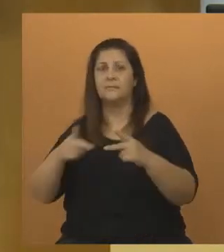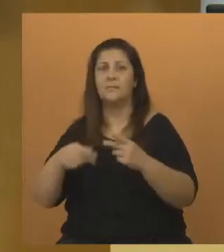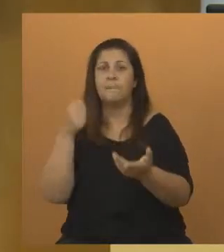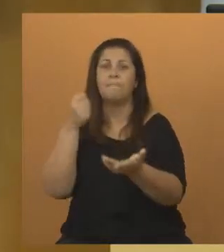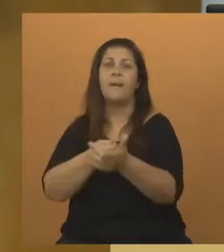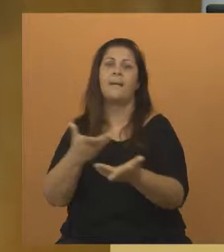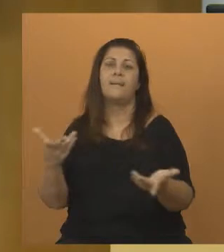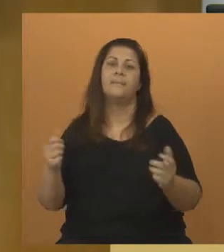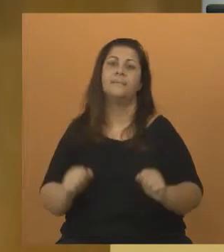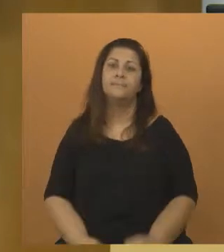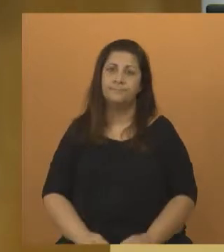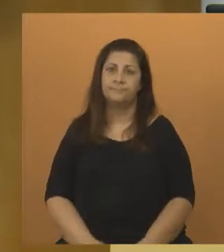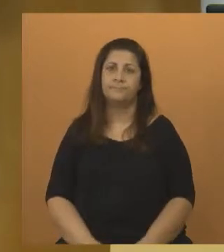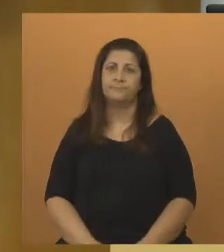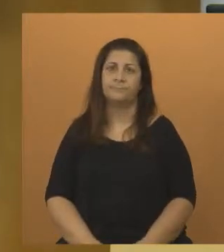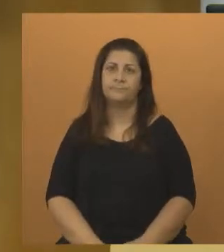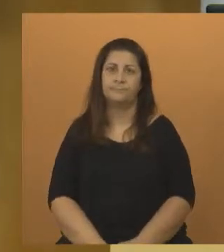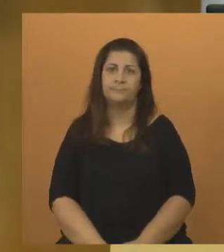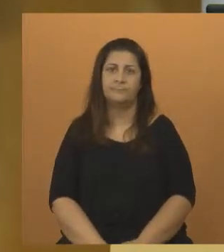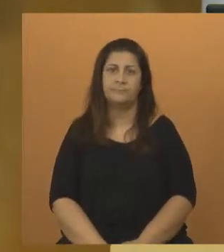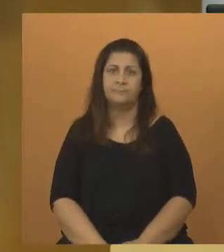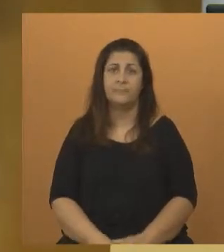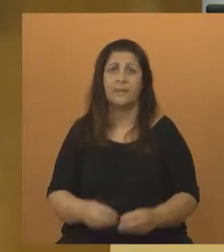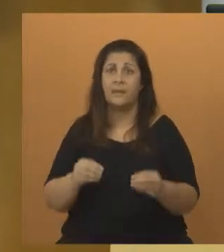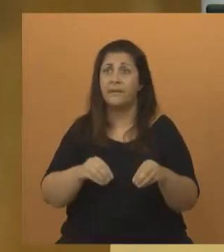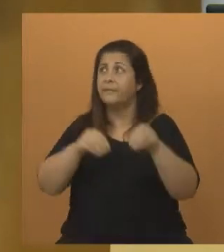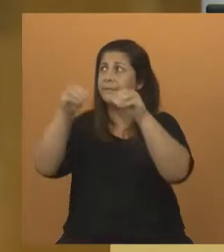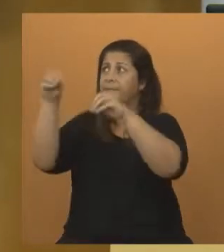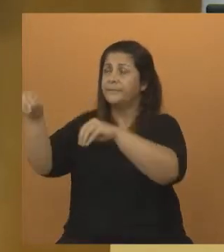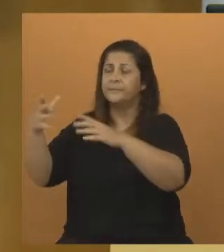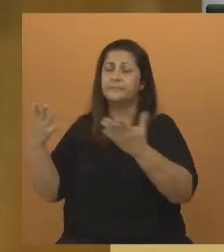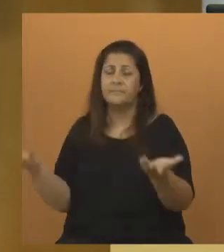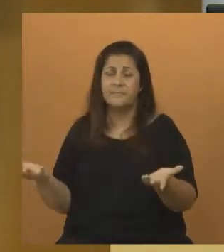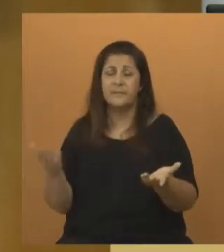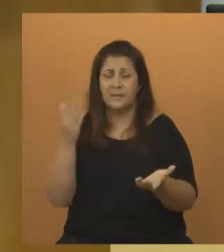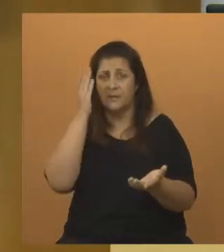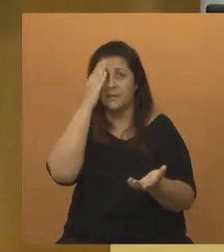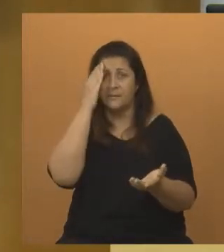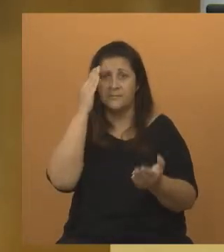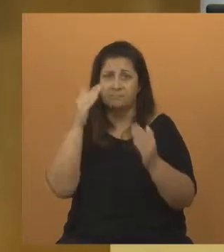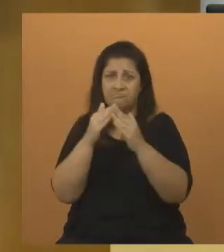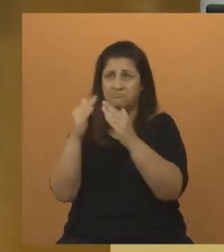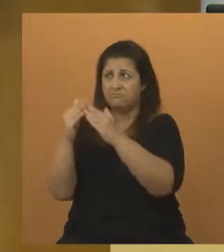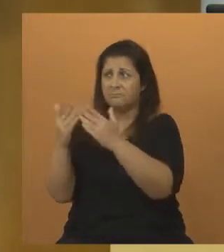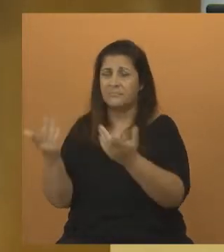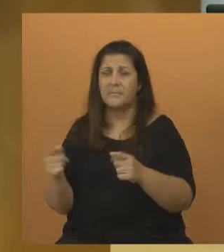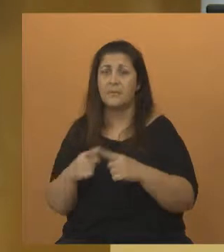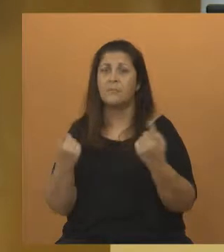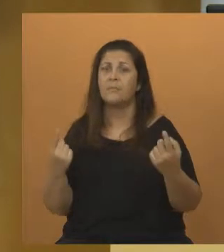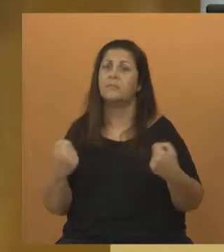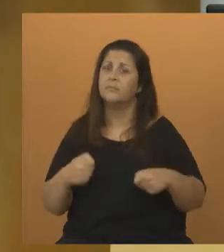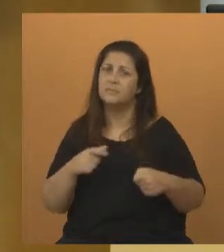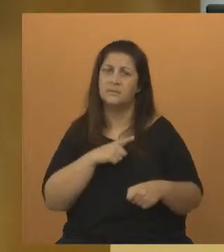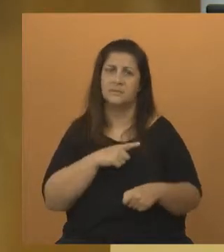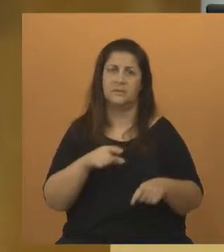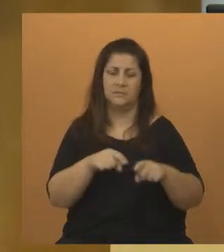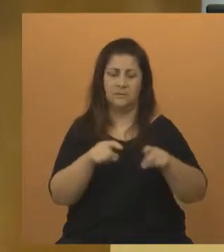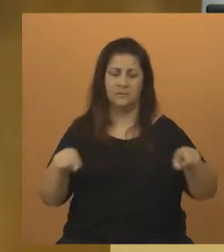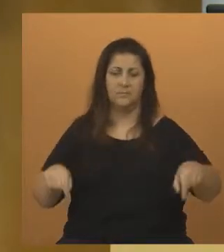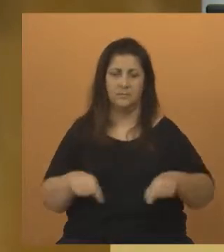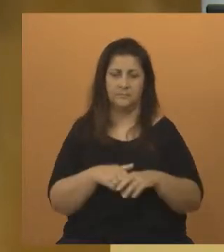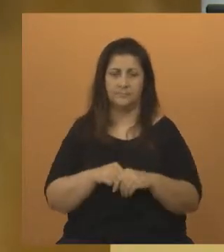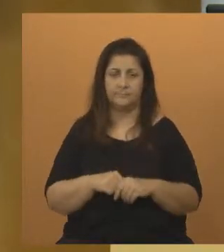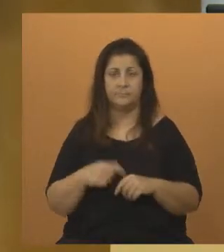campo. Uma cidade vizinha, concordo. Mas, tendo que ter esse campo.